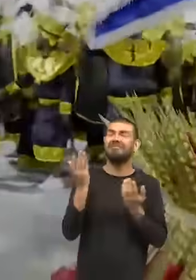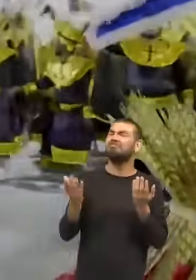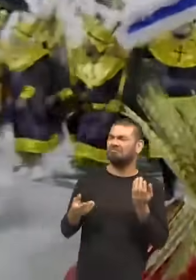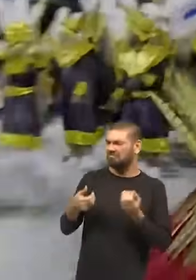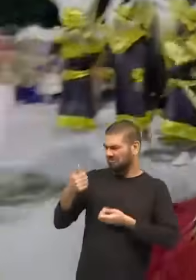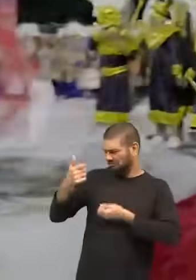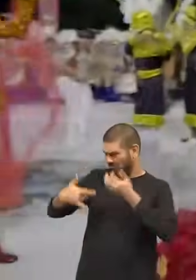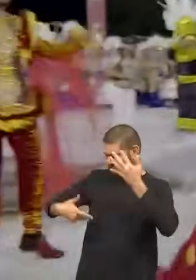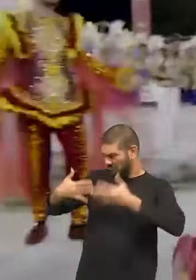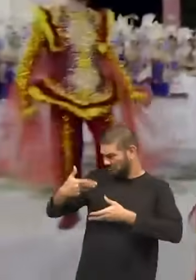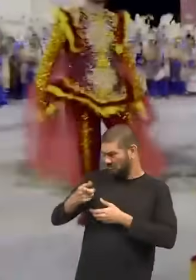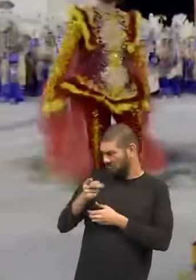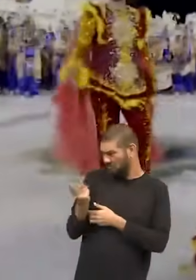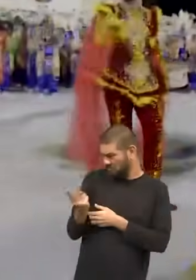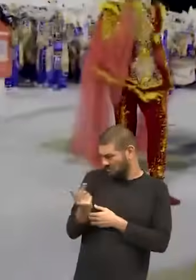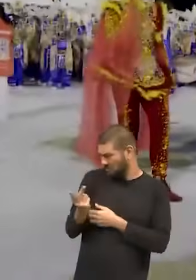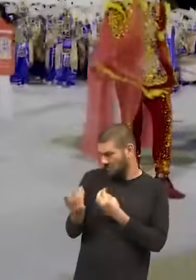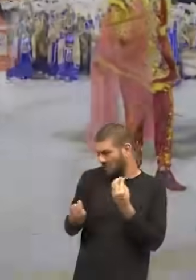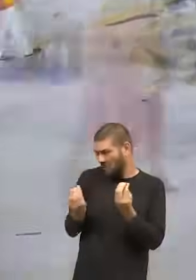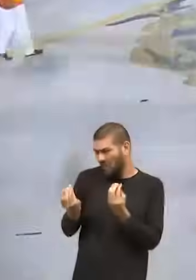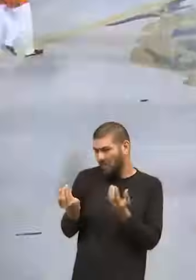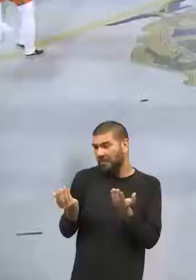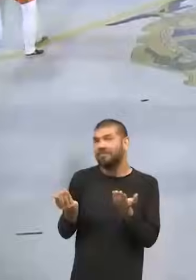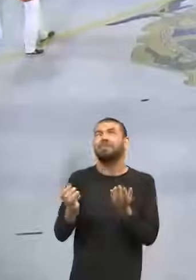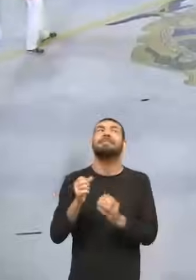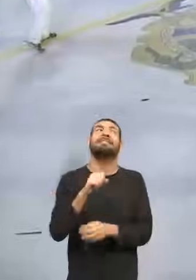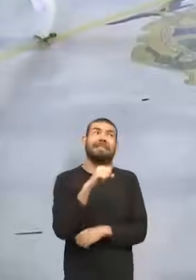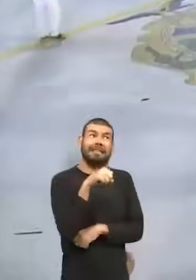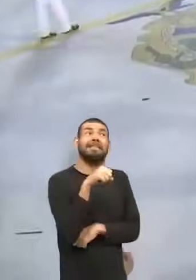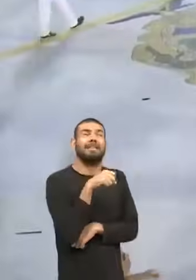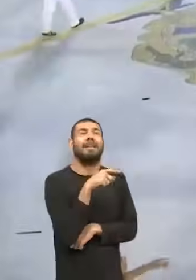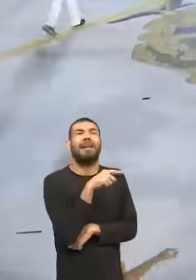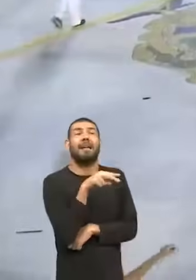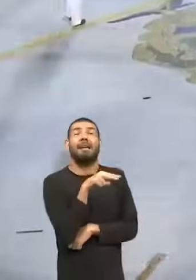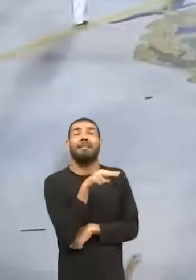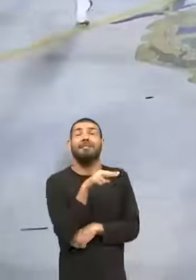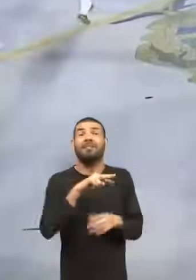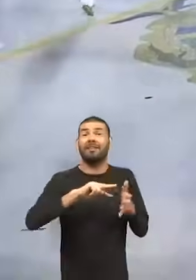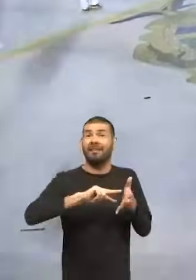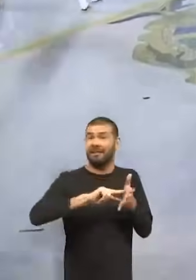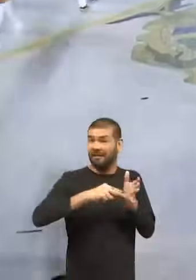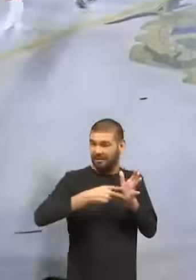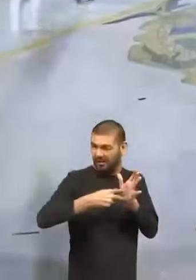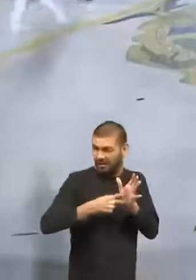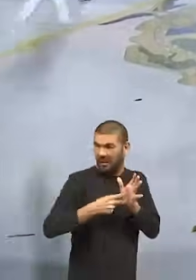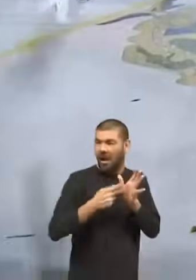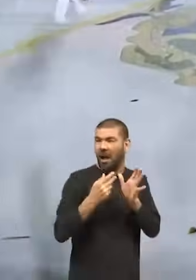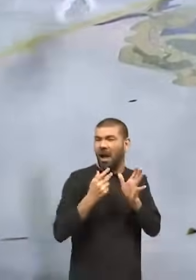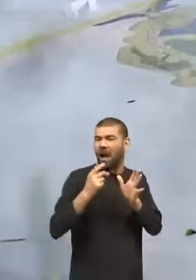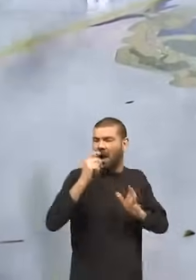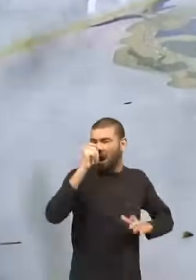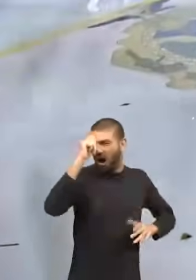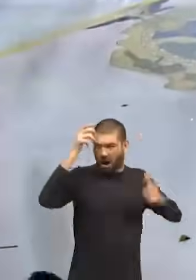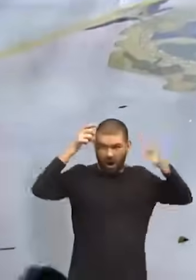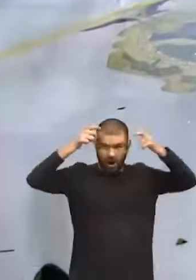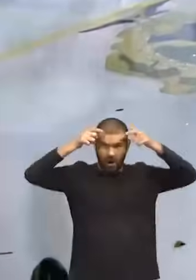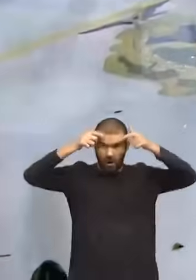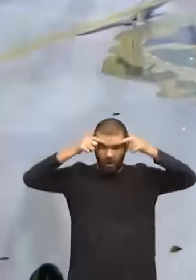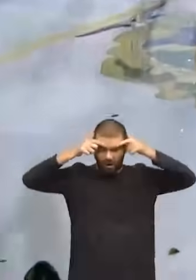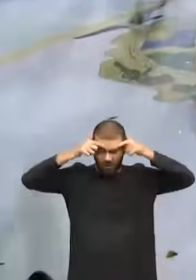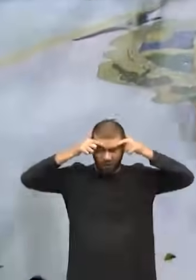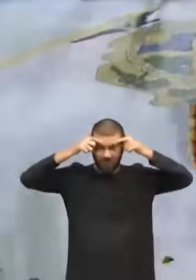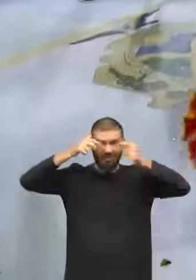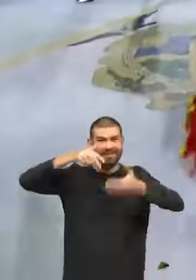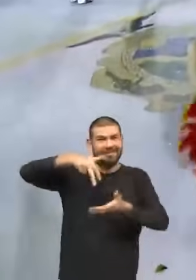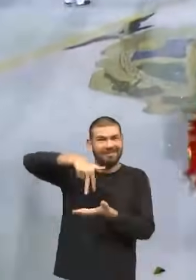comentar um pouquinho do que eles estão trazendo neste momento? Sim, sim. Eles vêm representando a Corte Real, né? A chegada